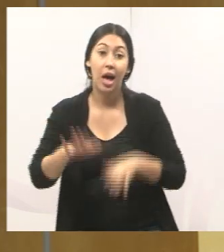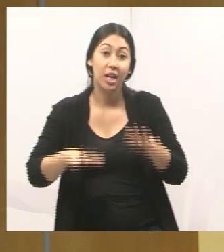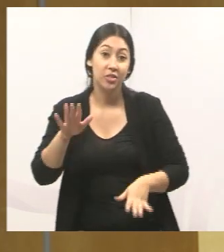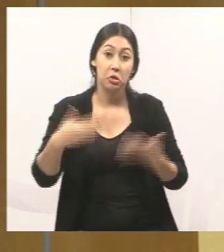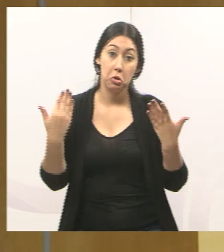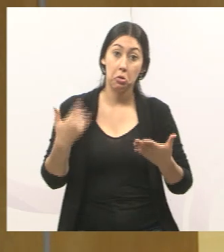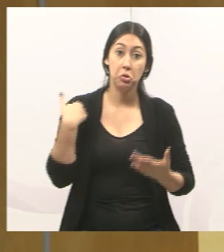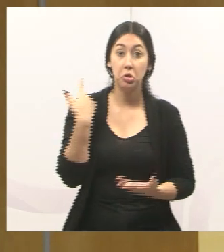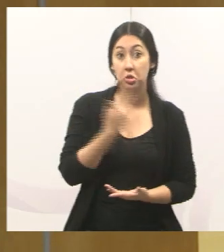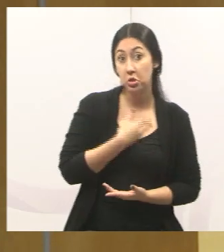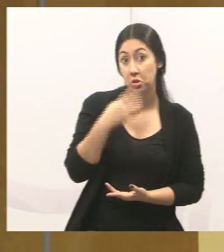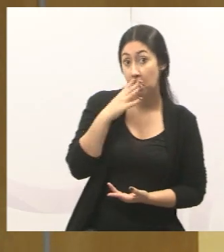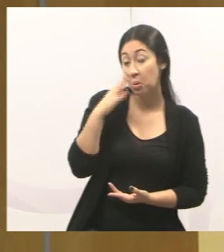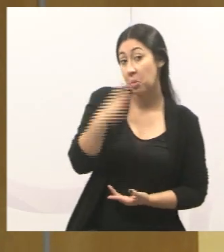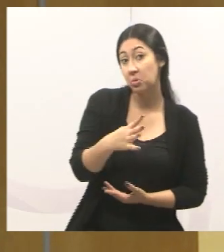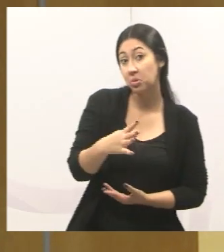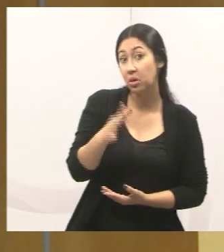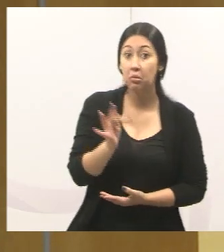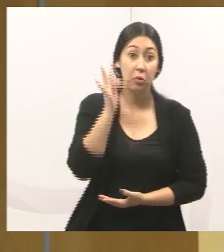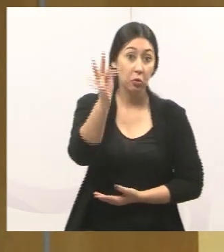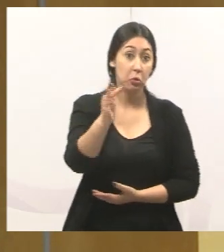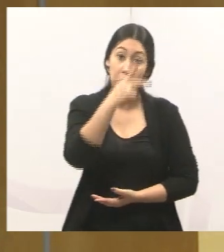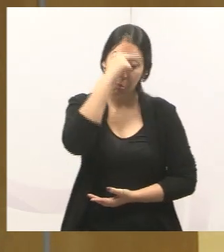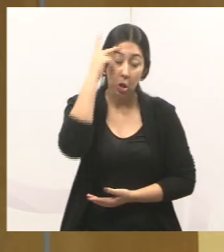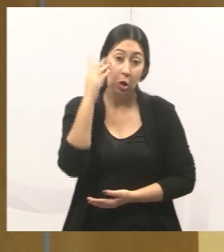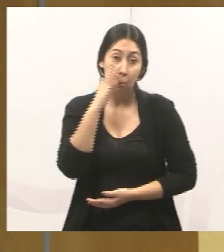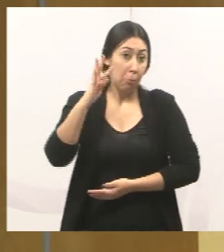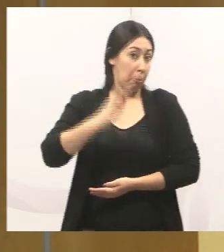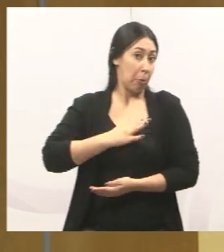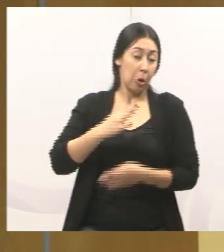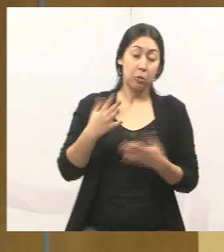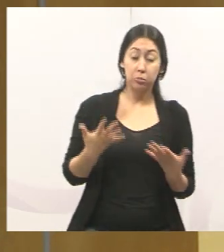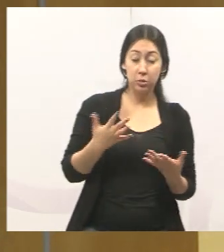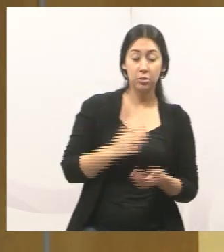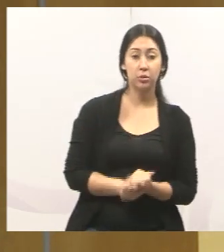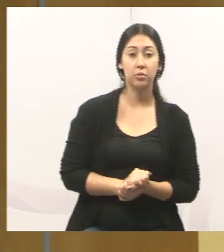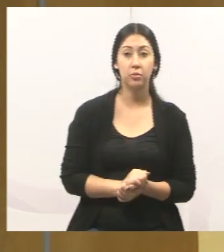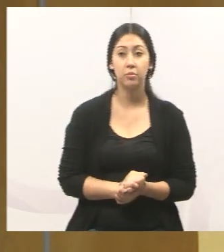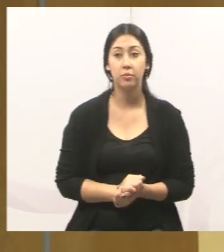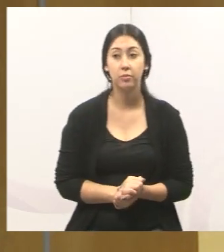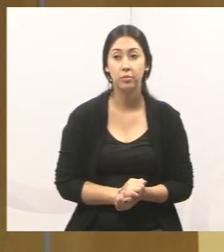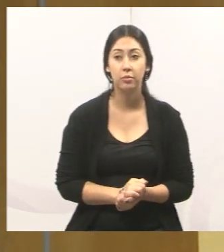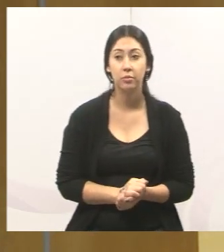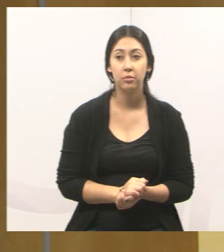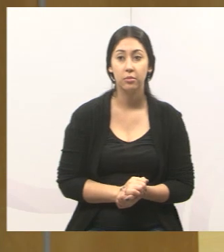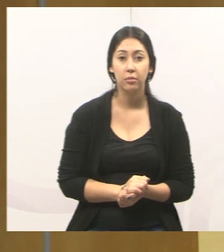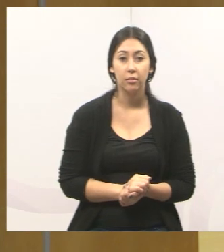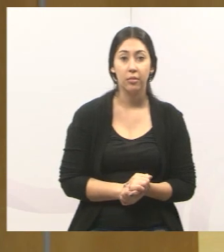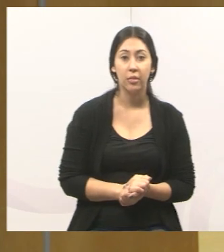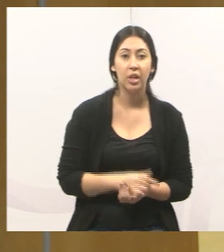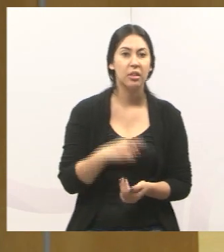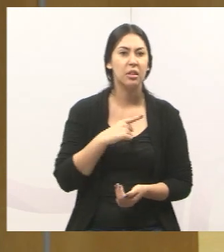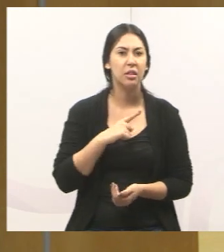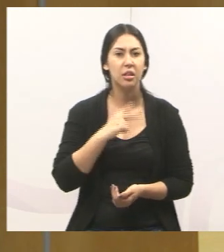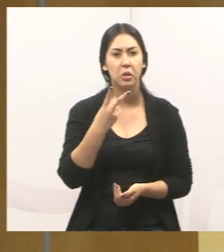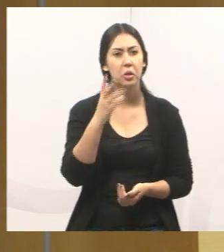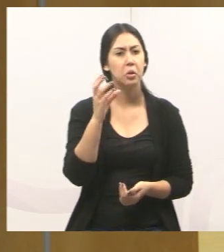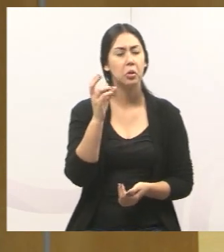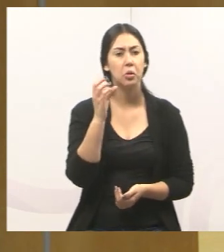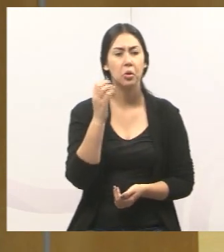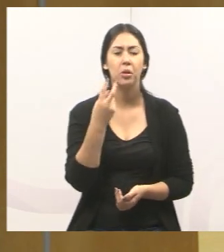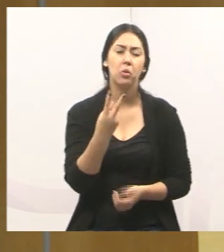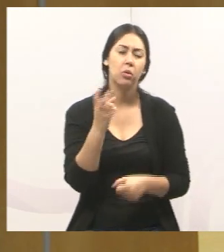o nosso governo de hoje, o Isaías Santana, sem dúvida também. Se não me engano, os 2 anos de prestação de conta dele já foram aprovados, né, presidente? Acho que